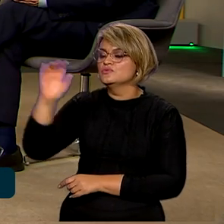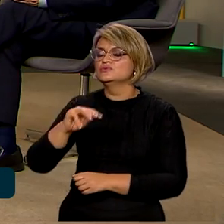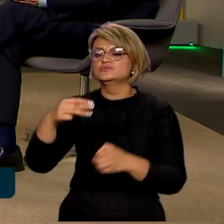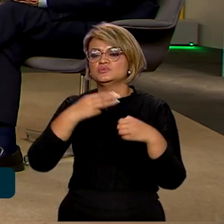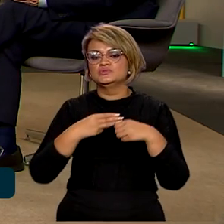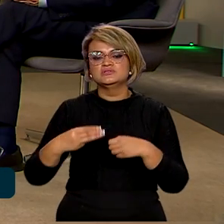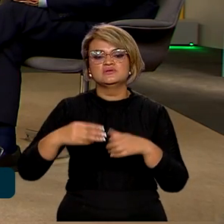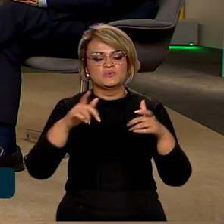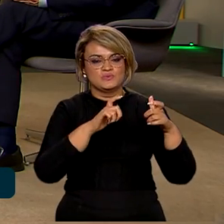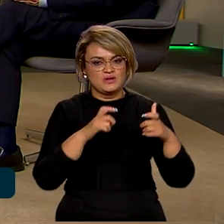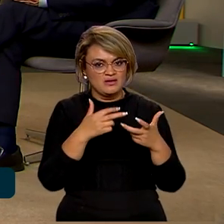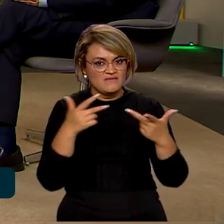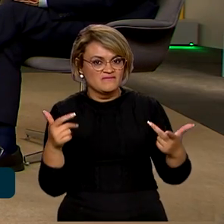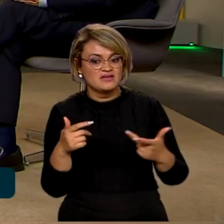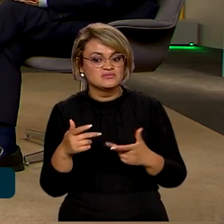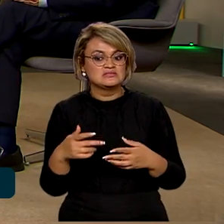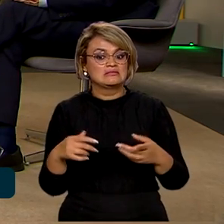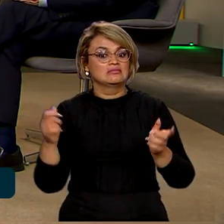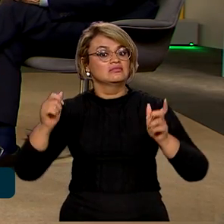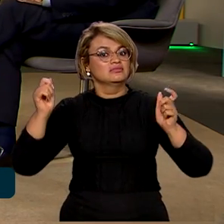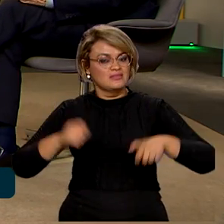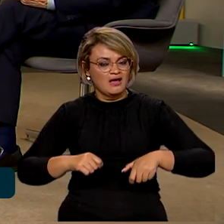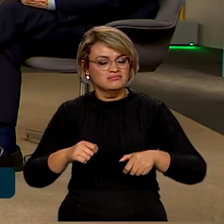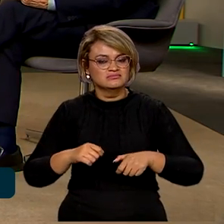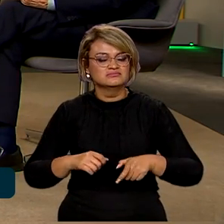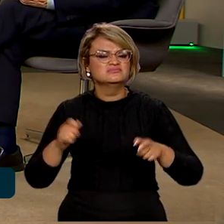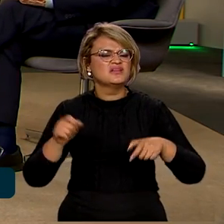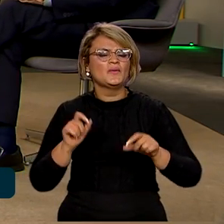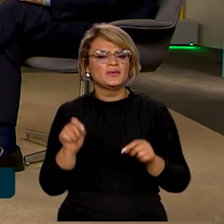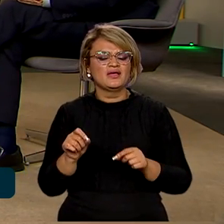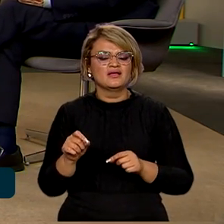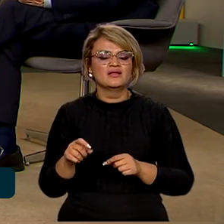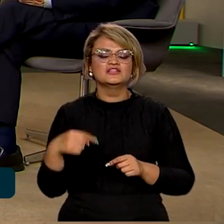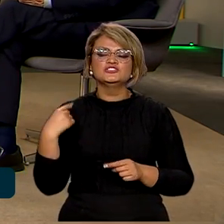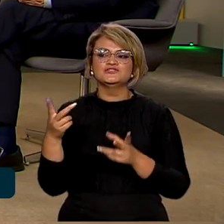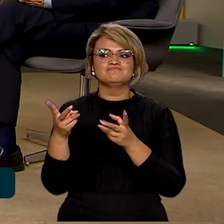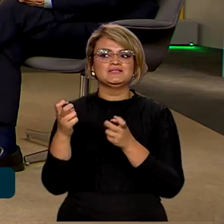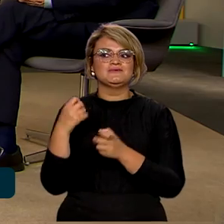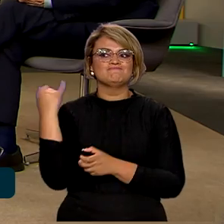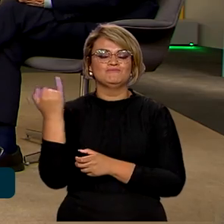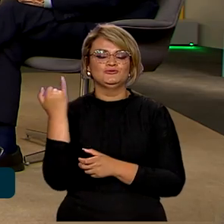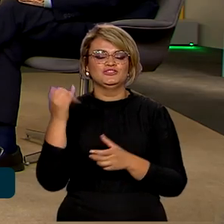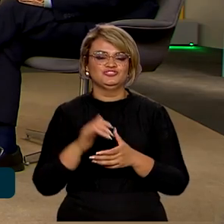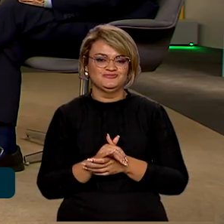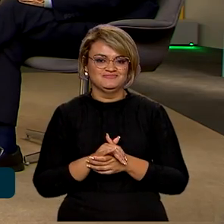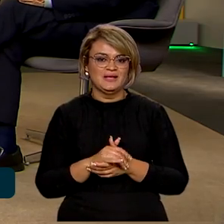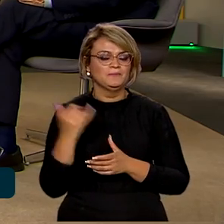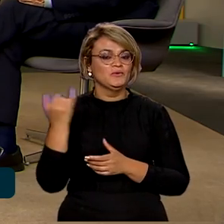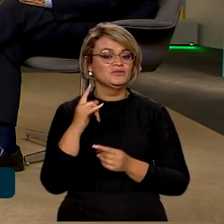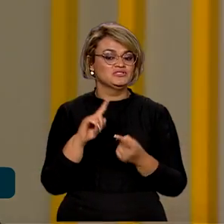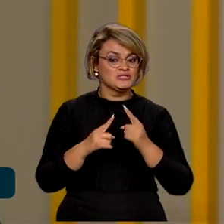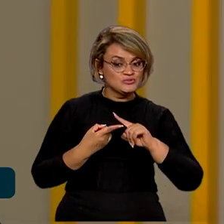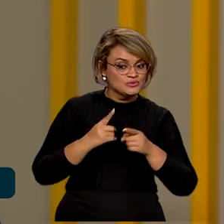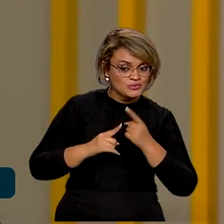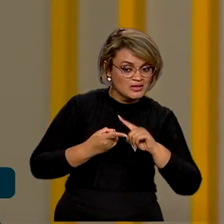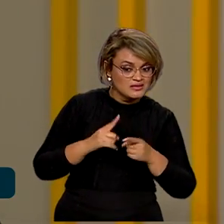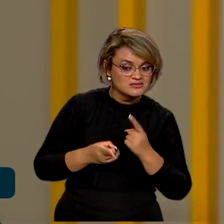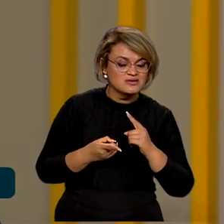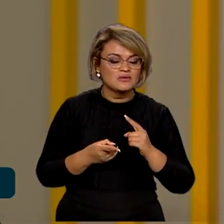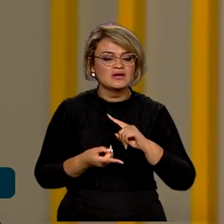nos territórios, elas possibilitam exatamente que a gente perceba da importância de que é você ter uma articulação,